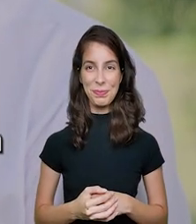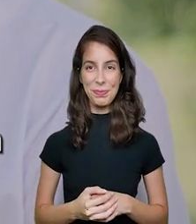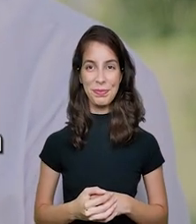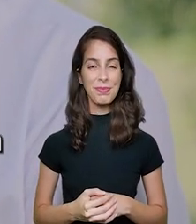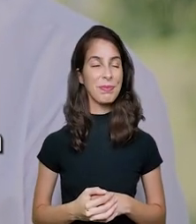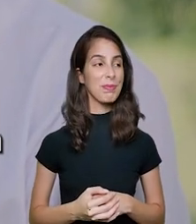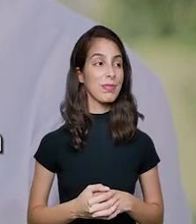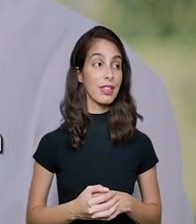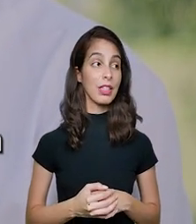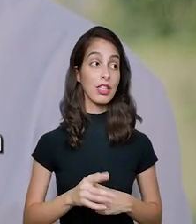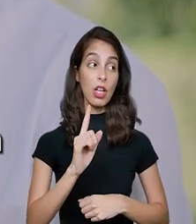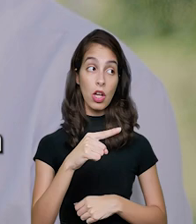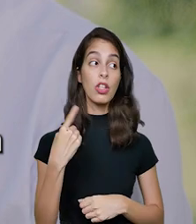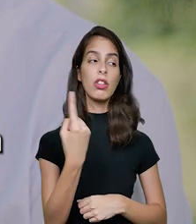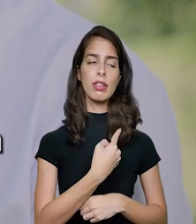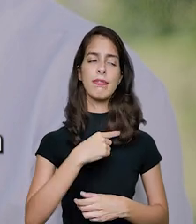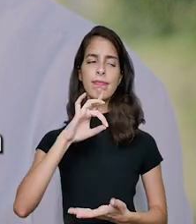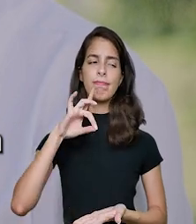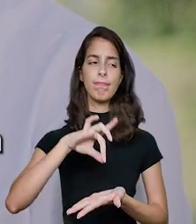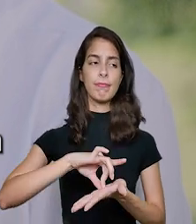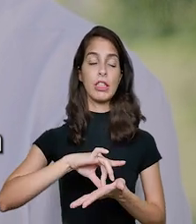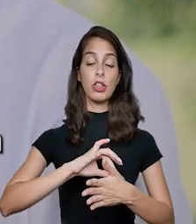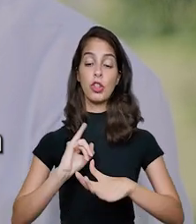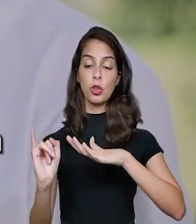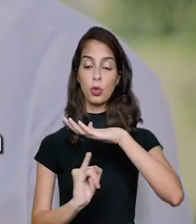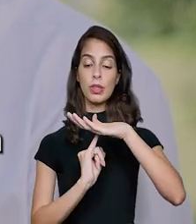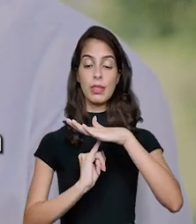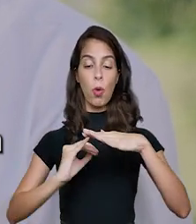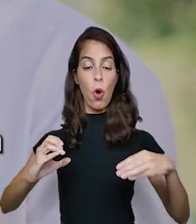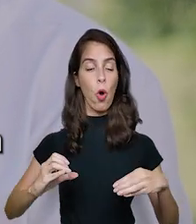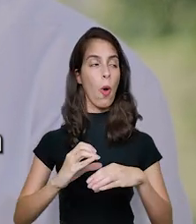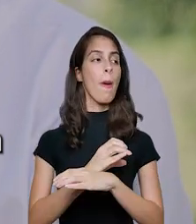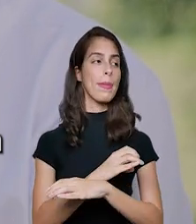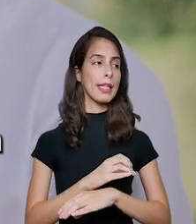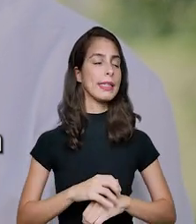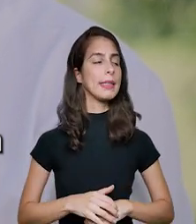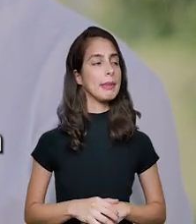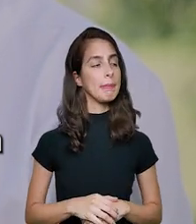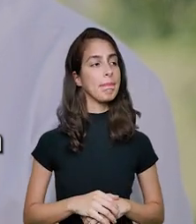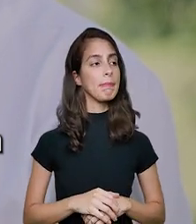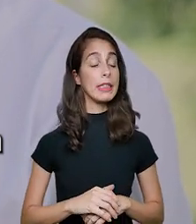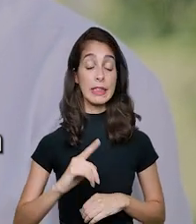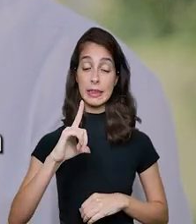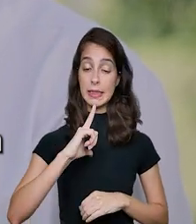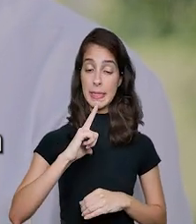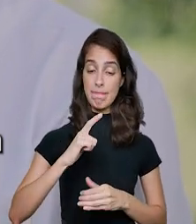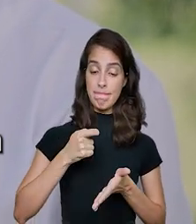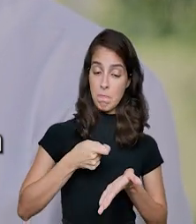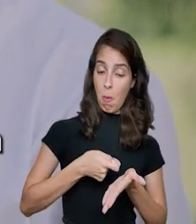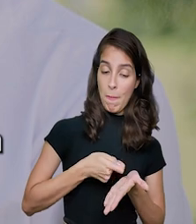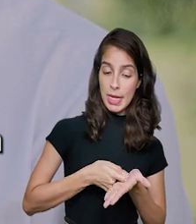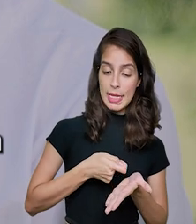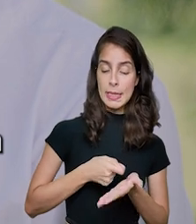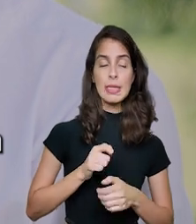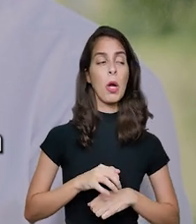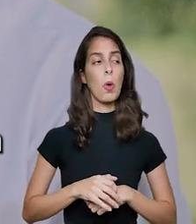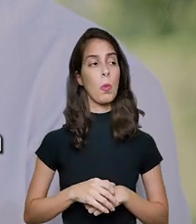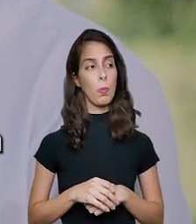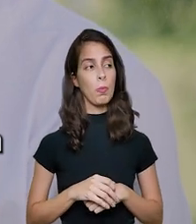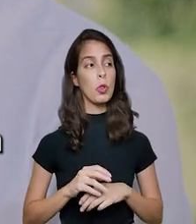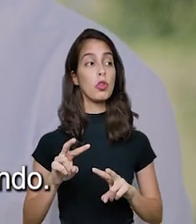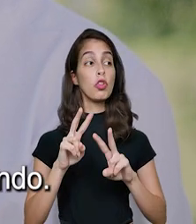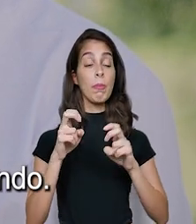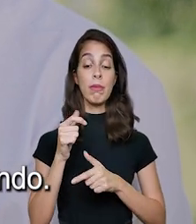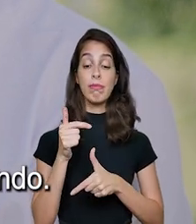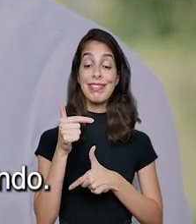uma instituição lexa né uma instituição que tem obrigações e e de de de trabalhar